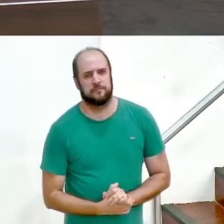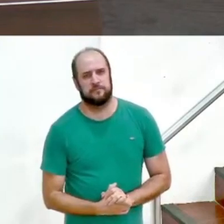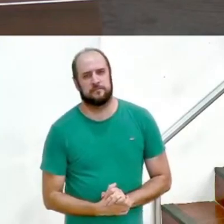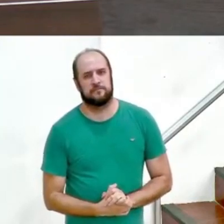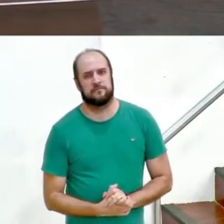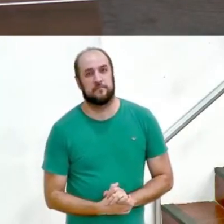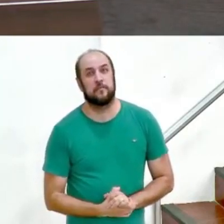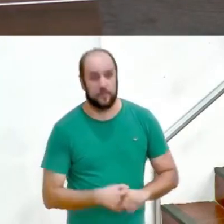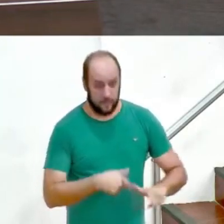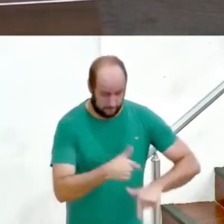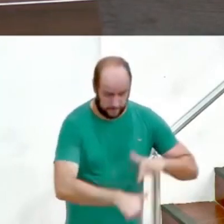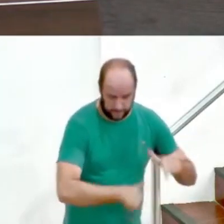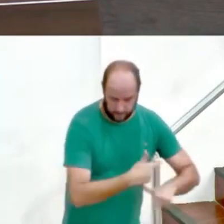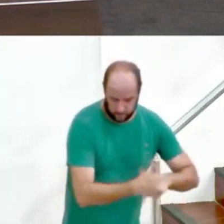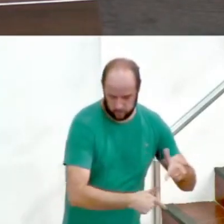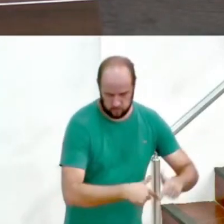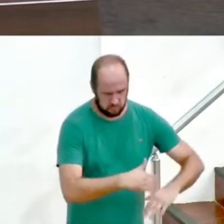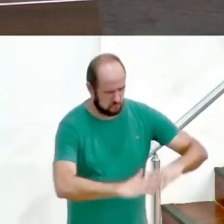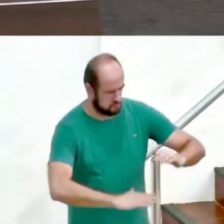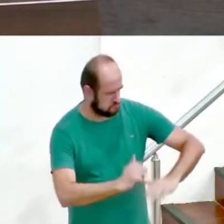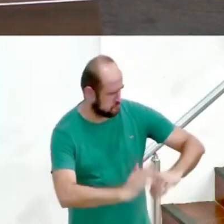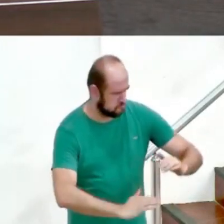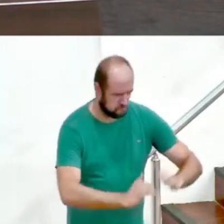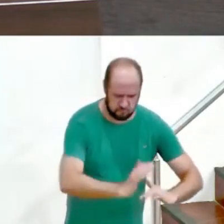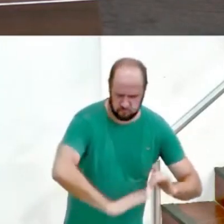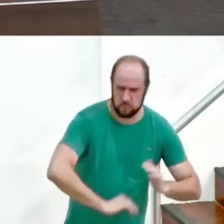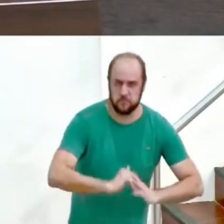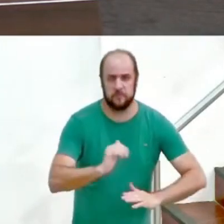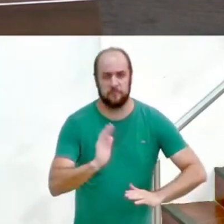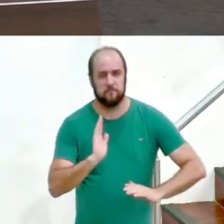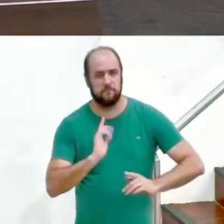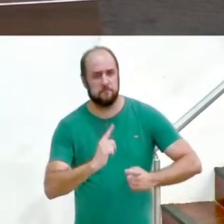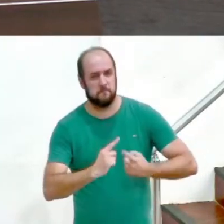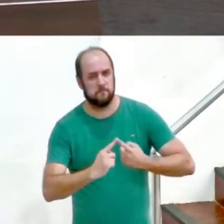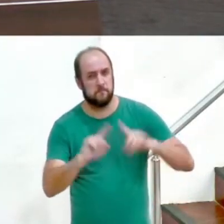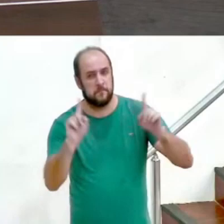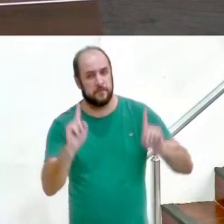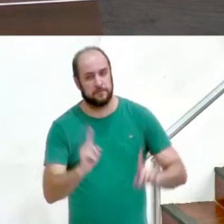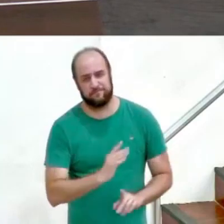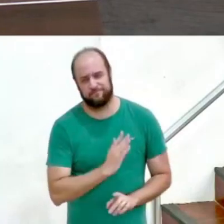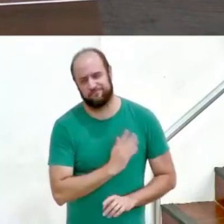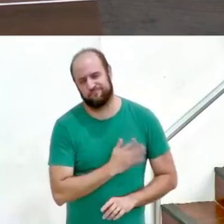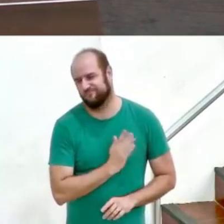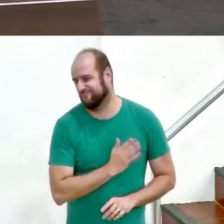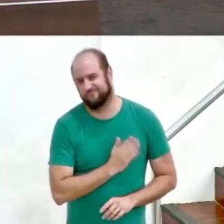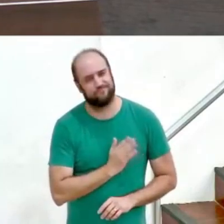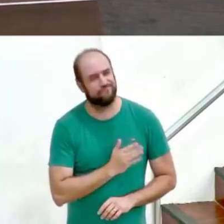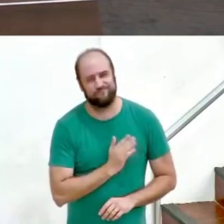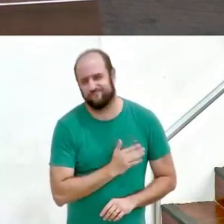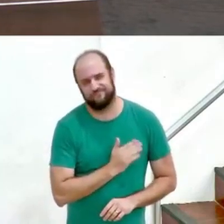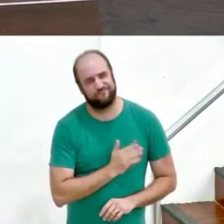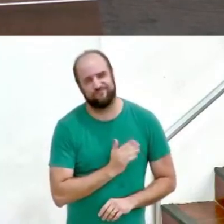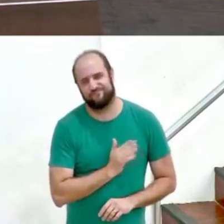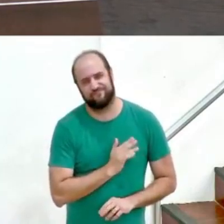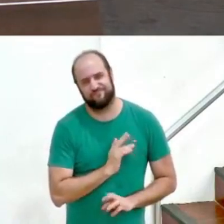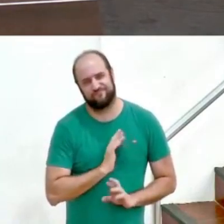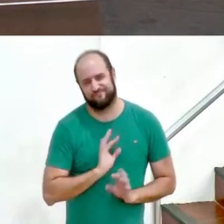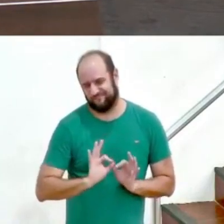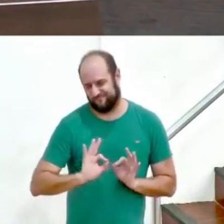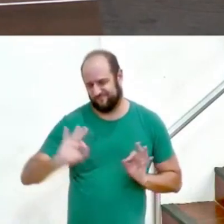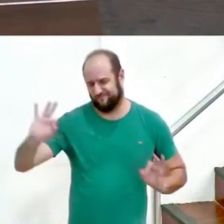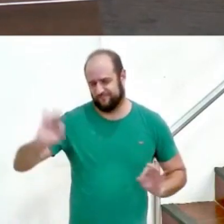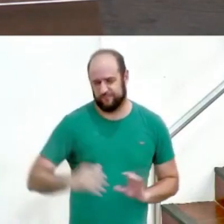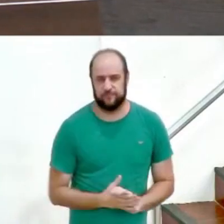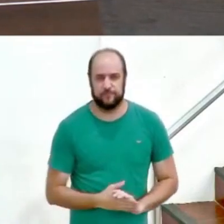na obra, com a mão na massa. Mas o coração não. O coração não. Essa é a segunda parte